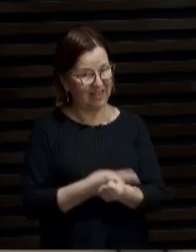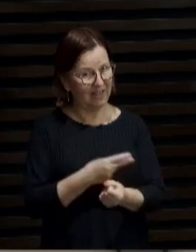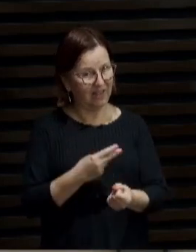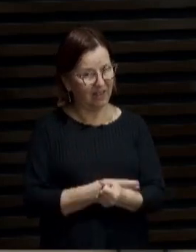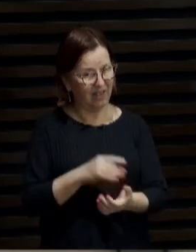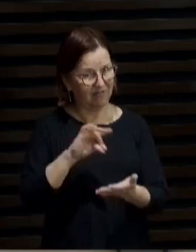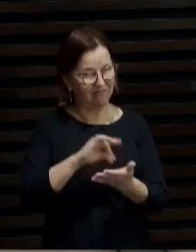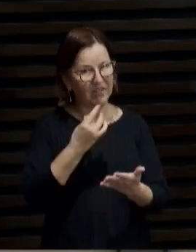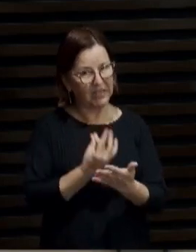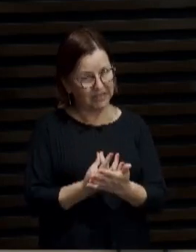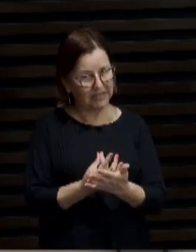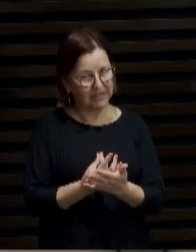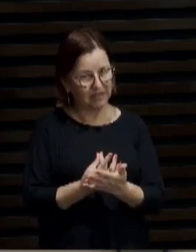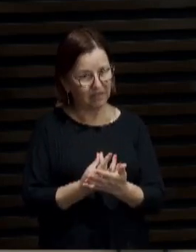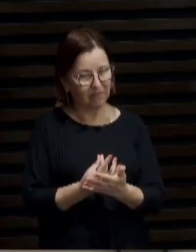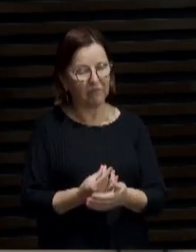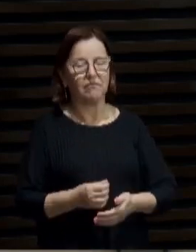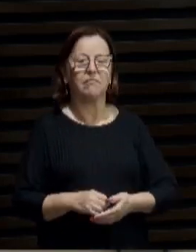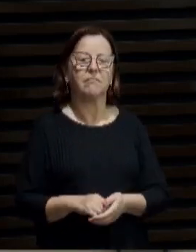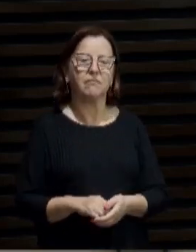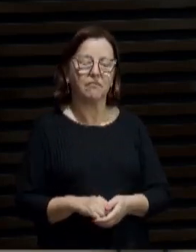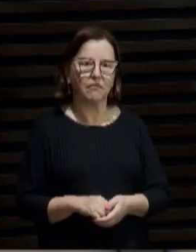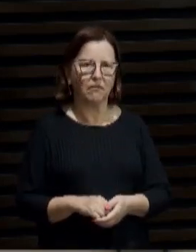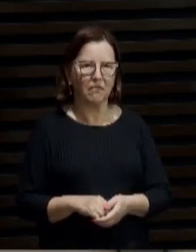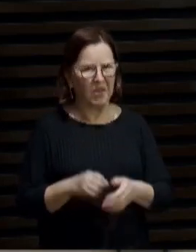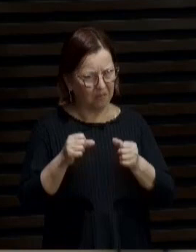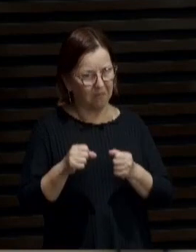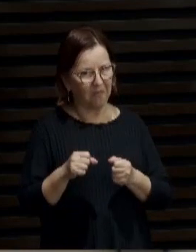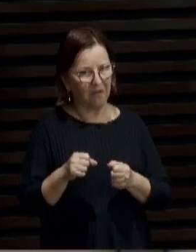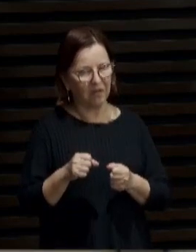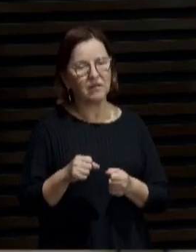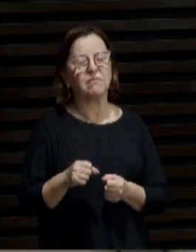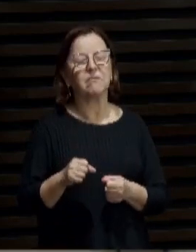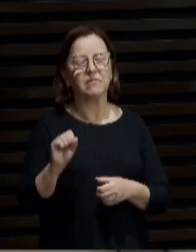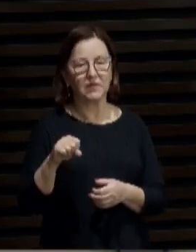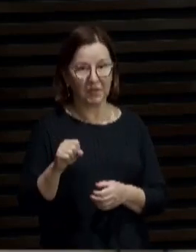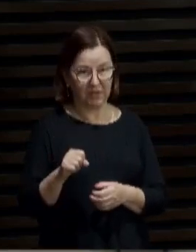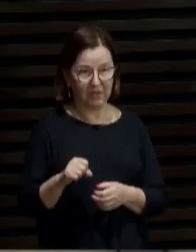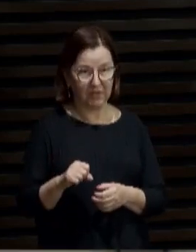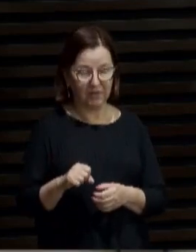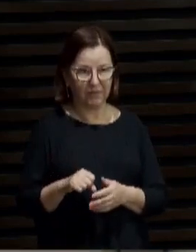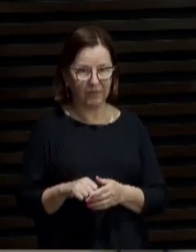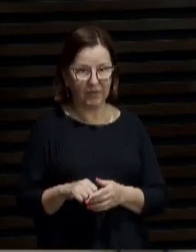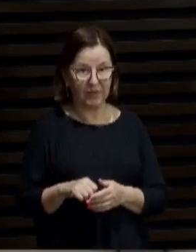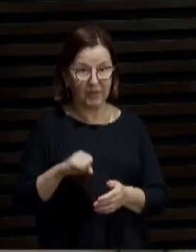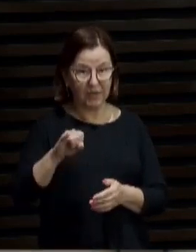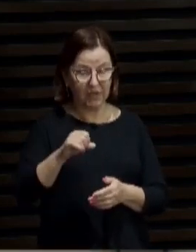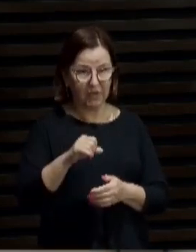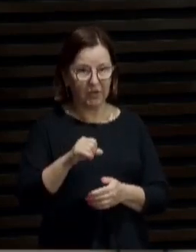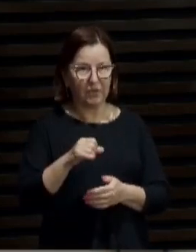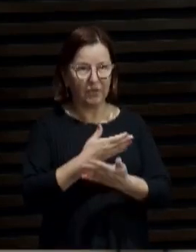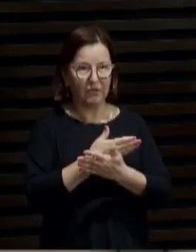Será que não pode? É evidente, é o que estava acontecendo com essa igreja. Se você olhar para toda a história da igreja cristã